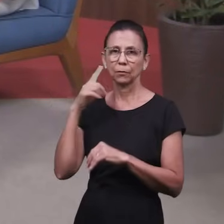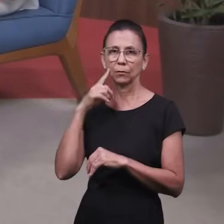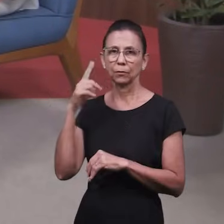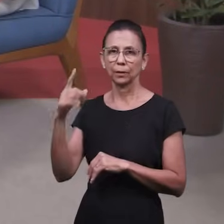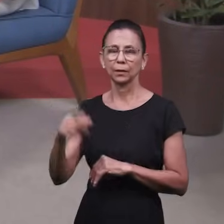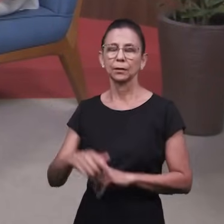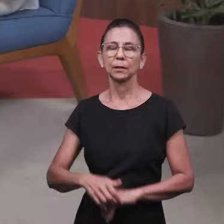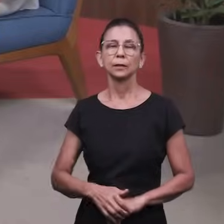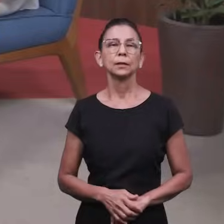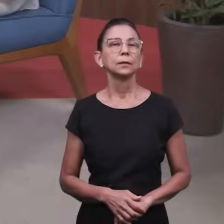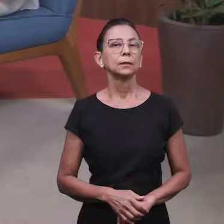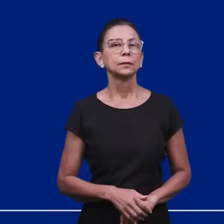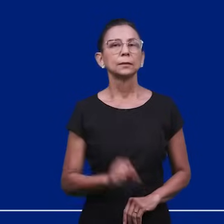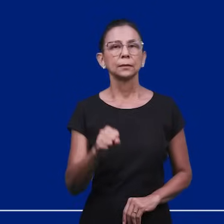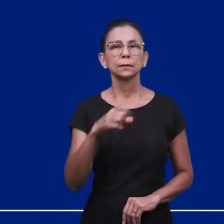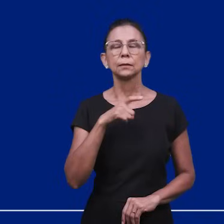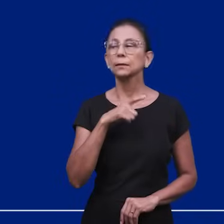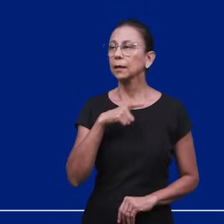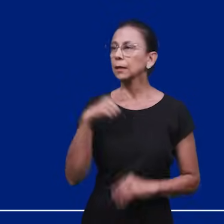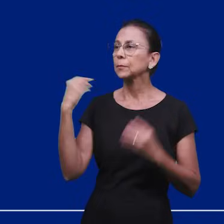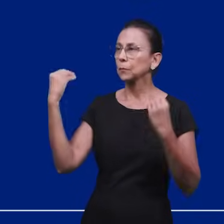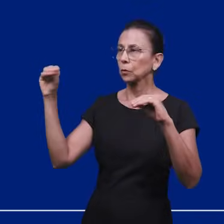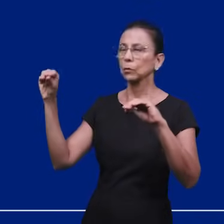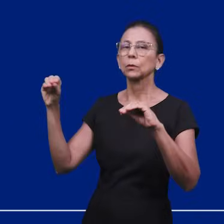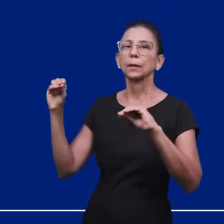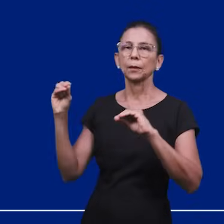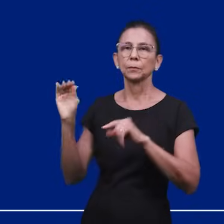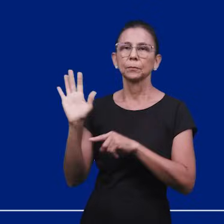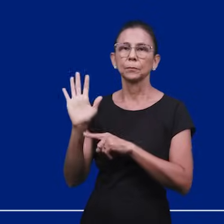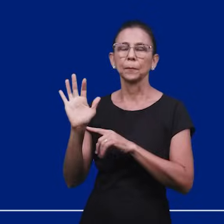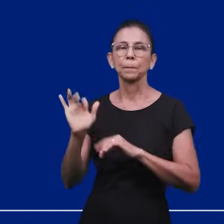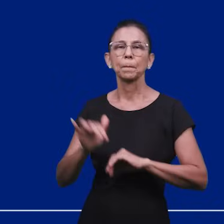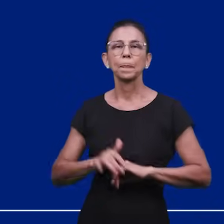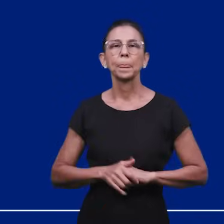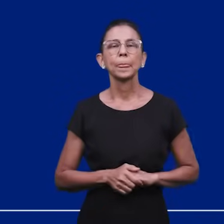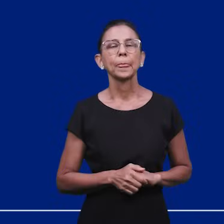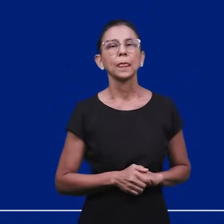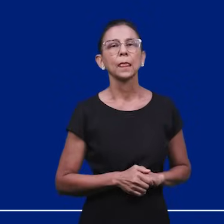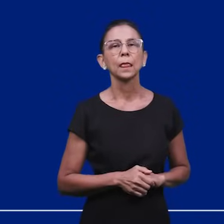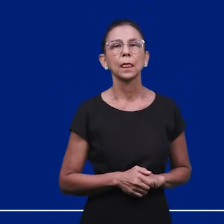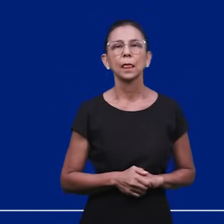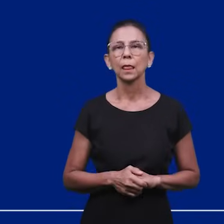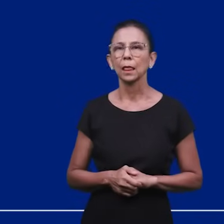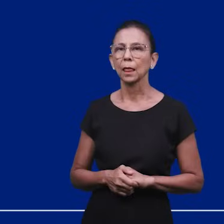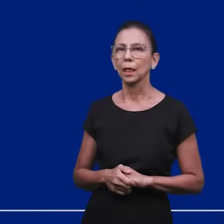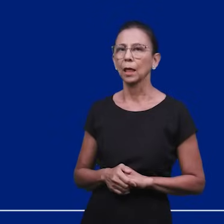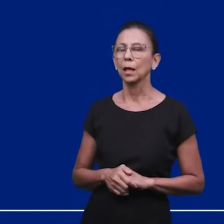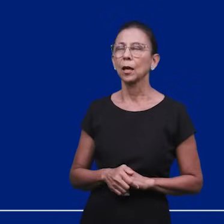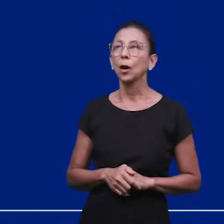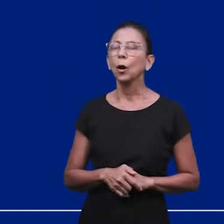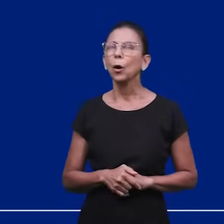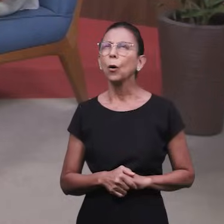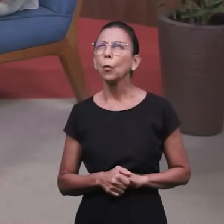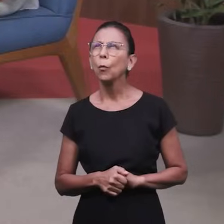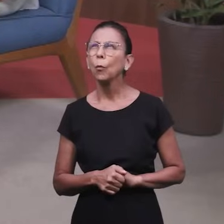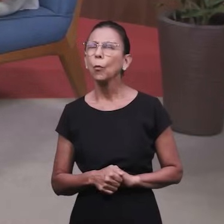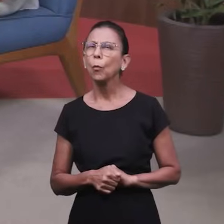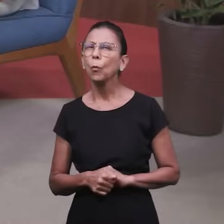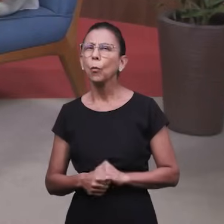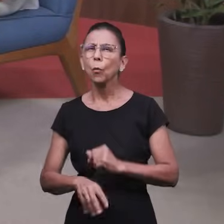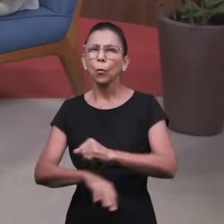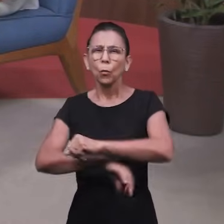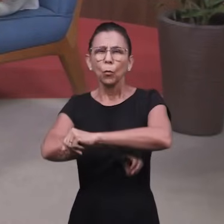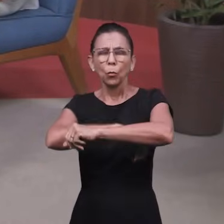nós temos Cantares 6:10? Temos Cantares 6:10? Temos, está aqui, está na tela. Diz assim: quem é esta que aparece como a alva